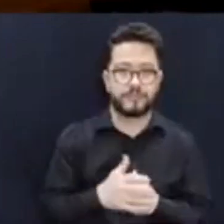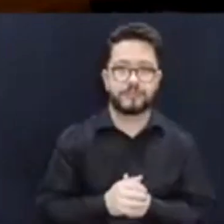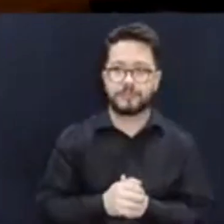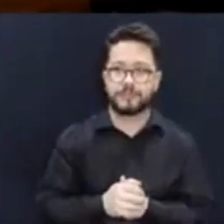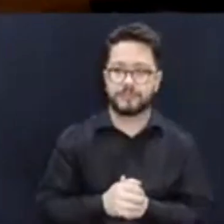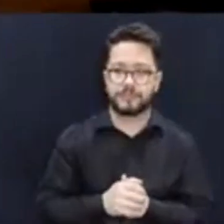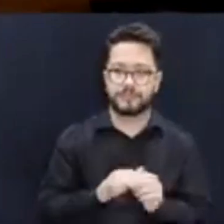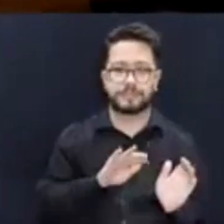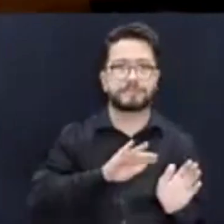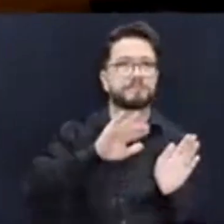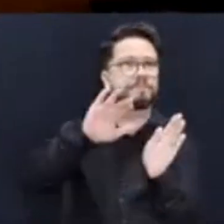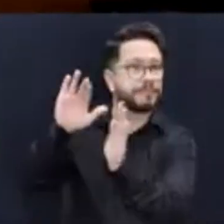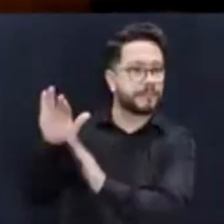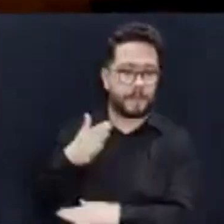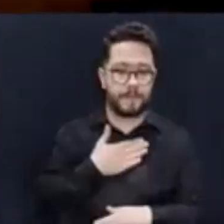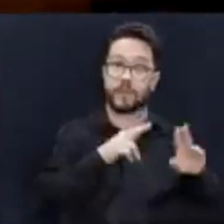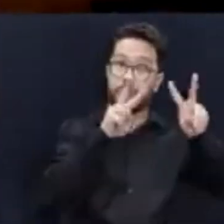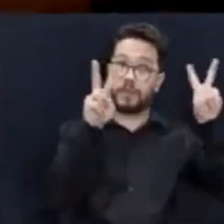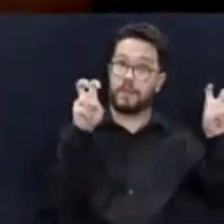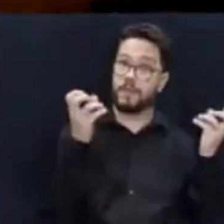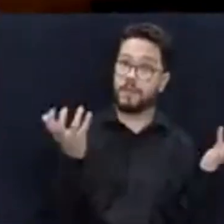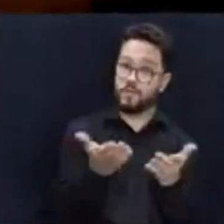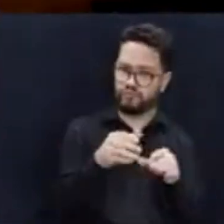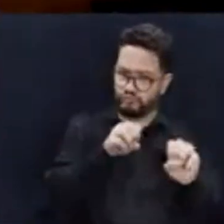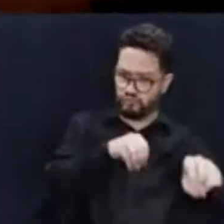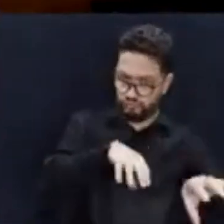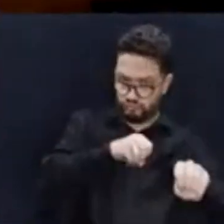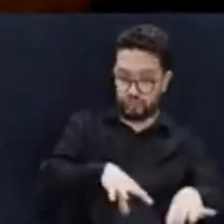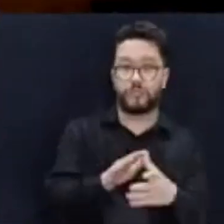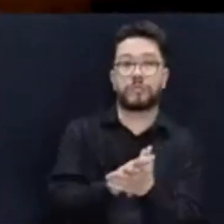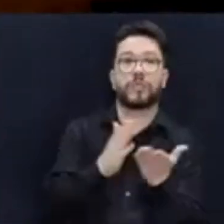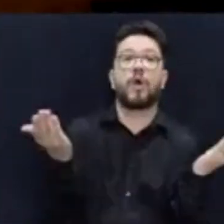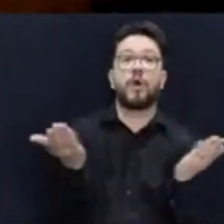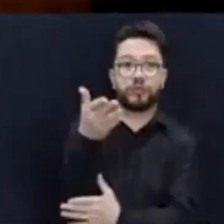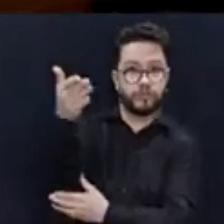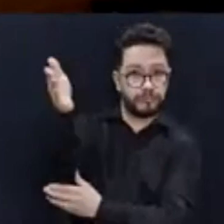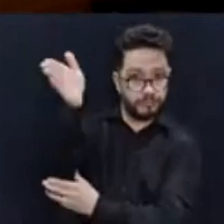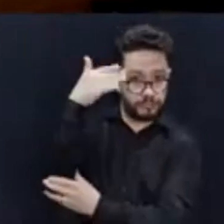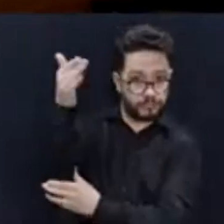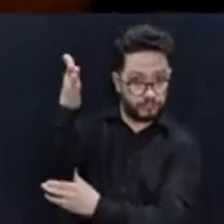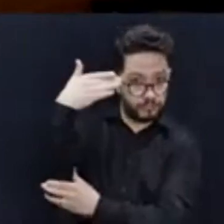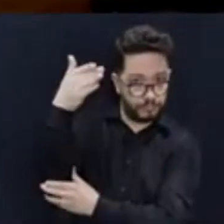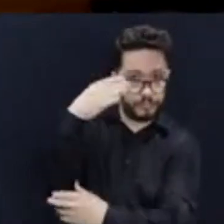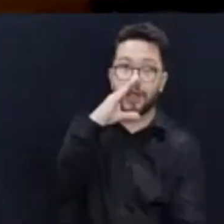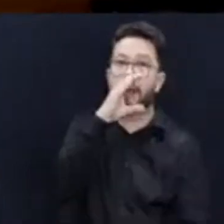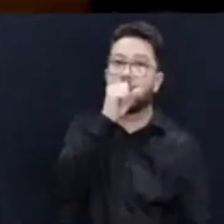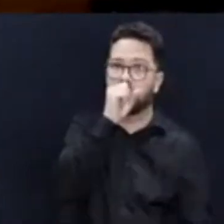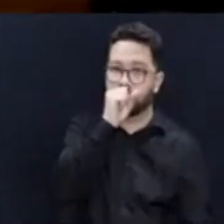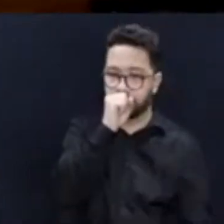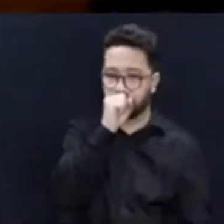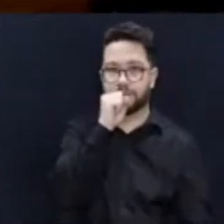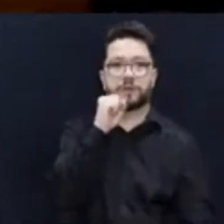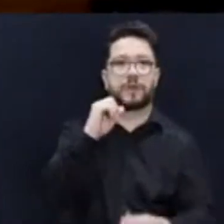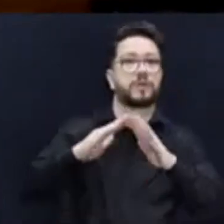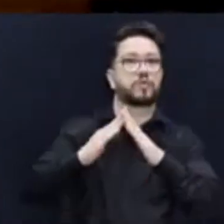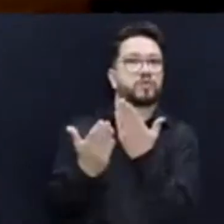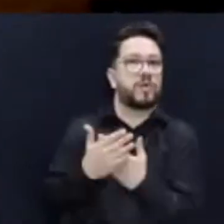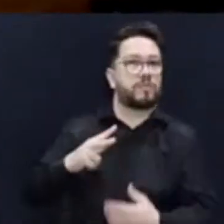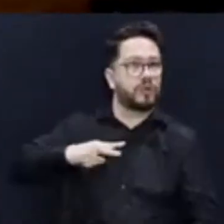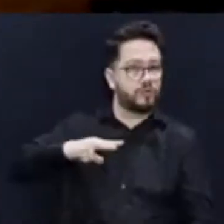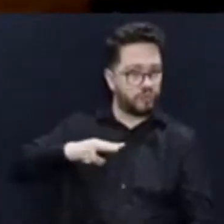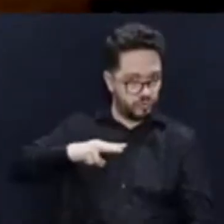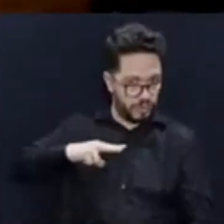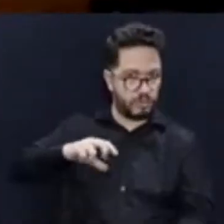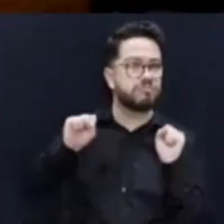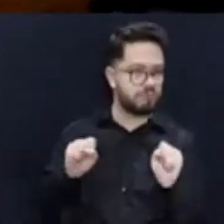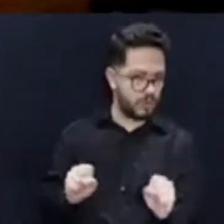e hoje o primeiro dia da bandeira laranja retomada das aulas na rede privada de Ensino em Curitiba com trinta